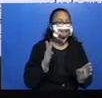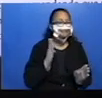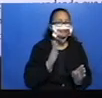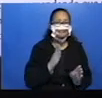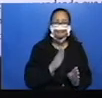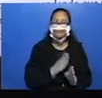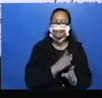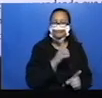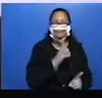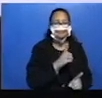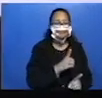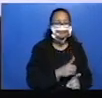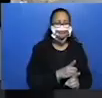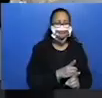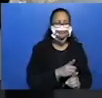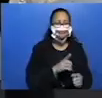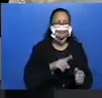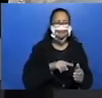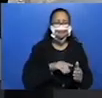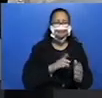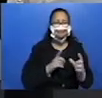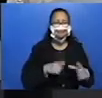saída.